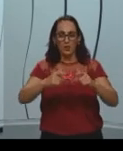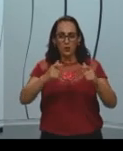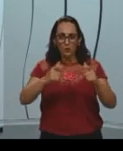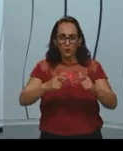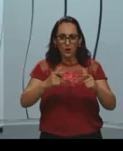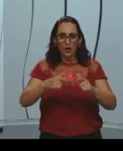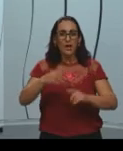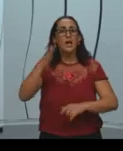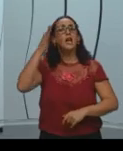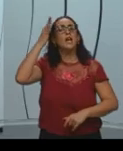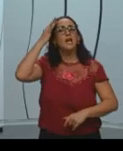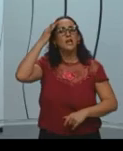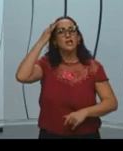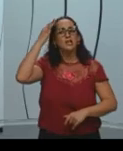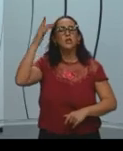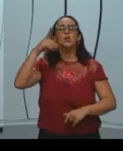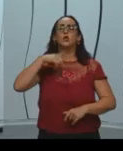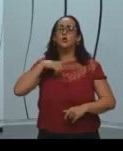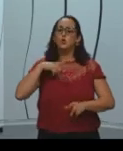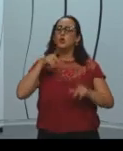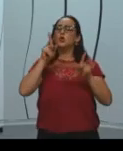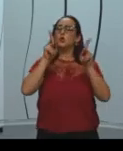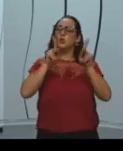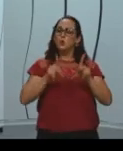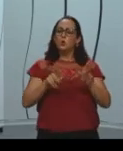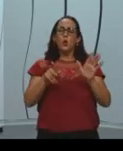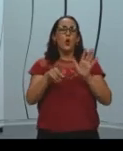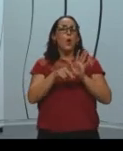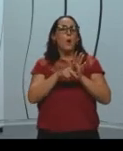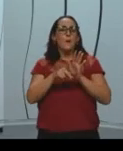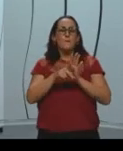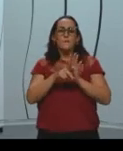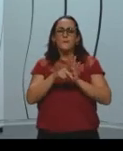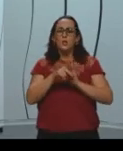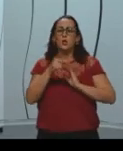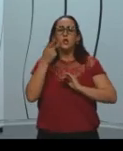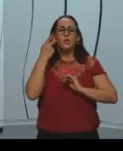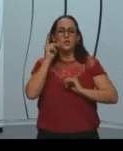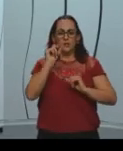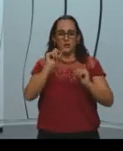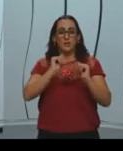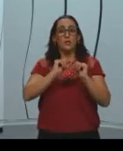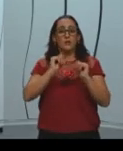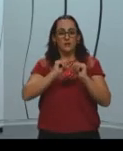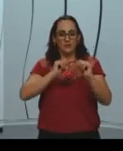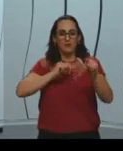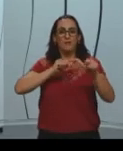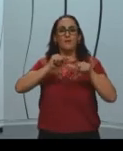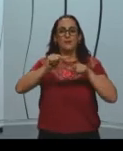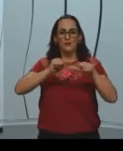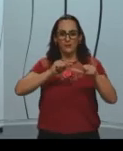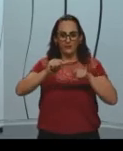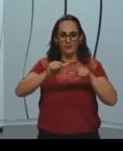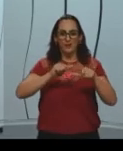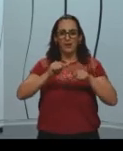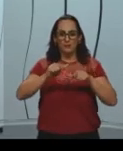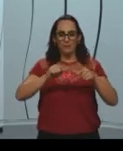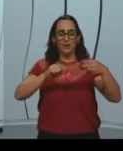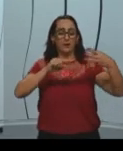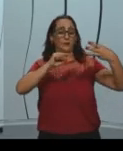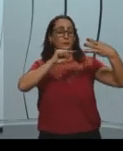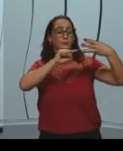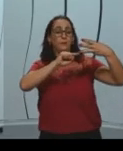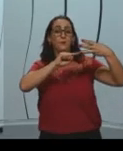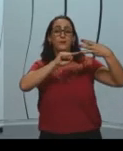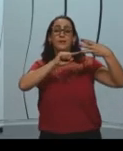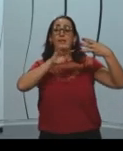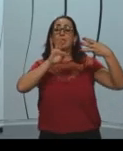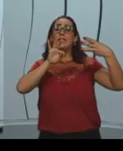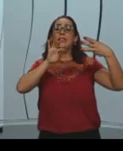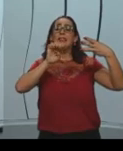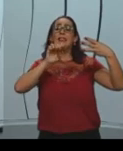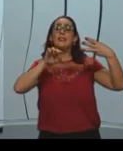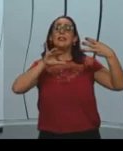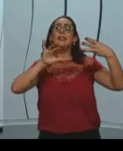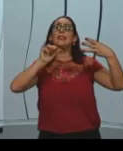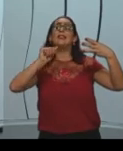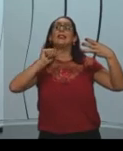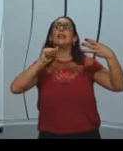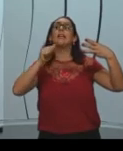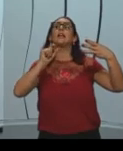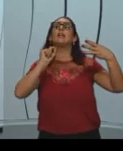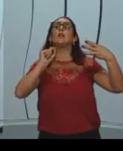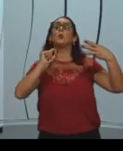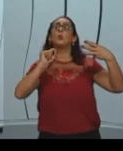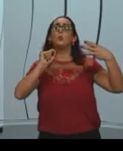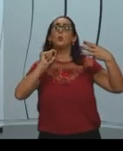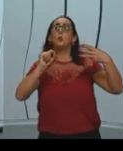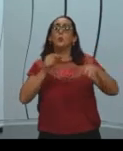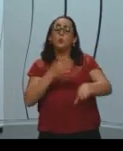gente para fazer o serviço, E a outra questão importante para a gente é a técnica, já que os portugueses eles já tinham experiência na